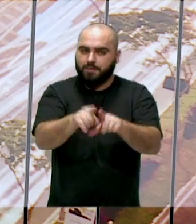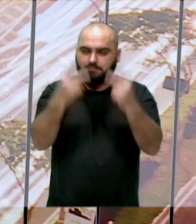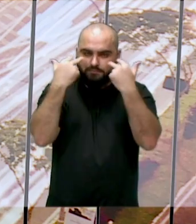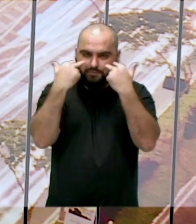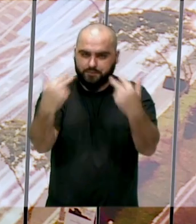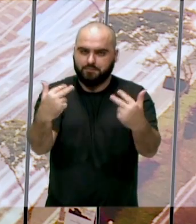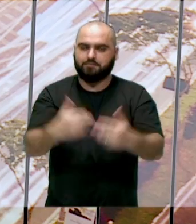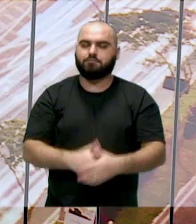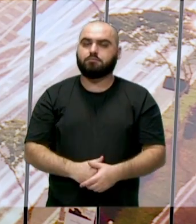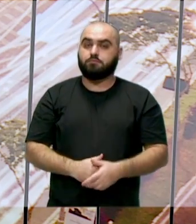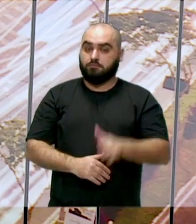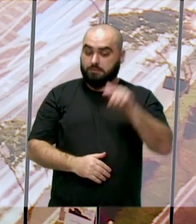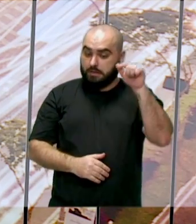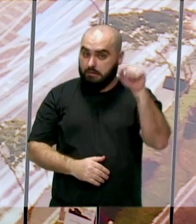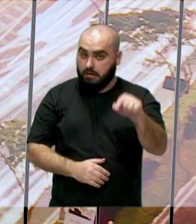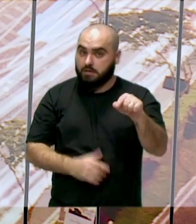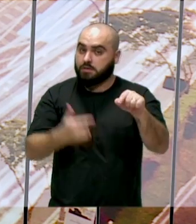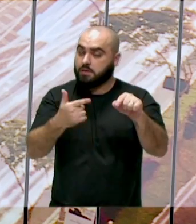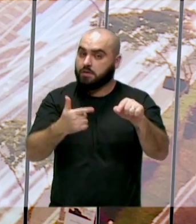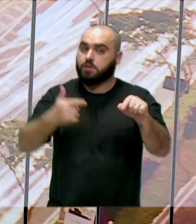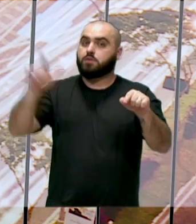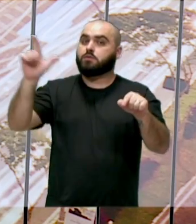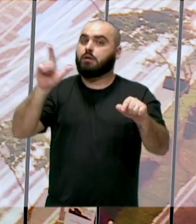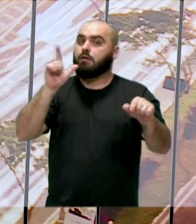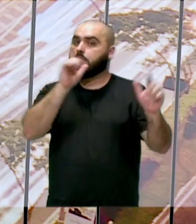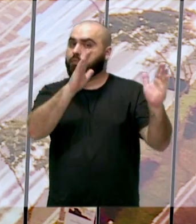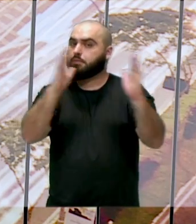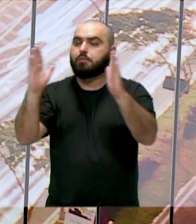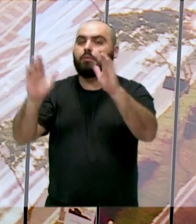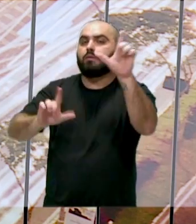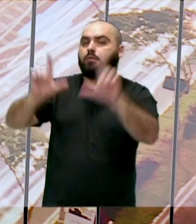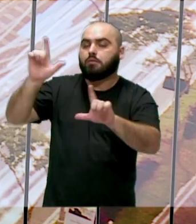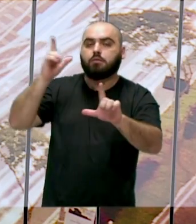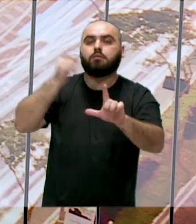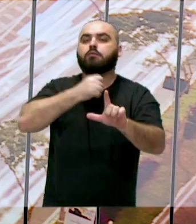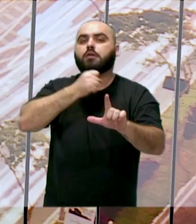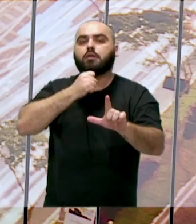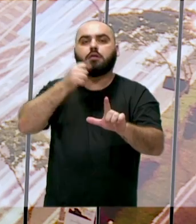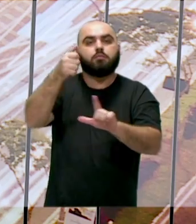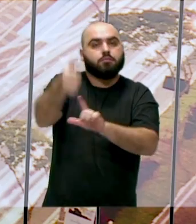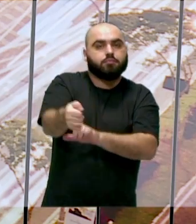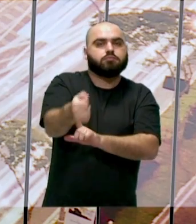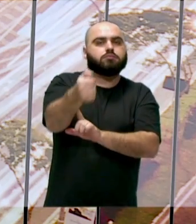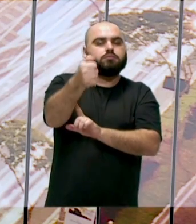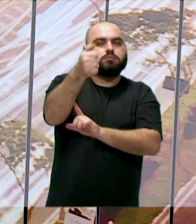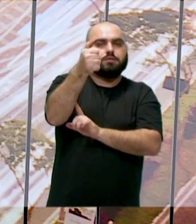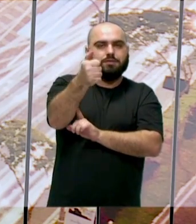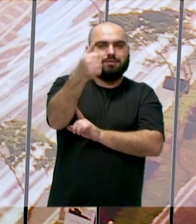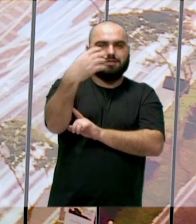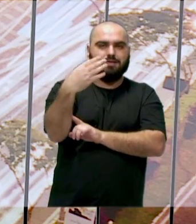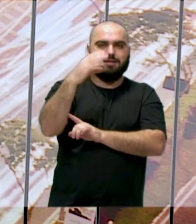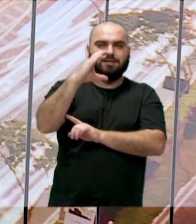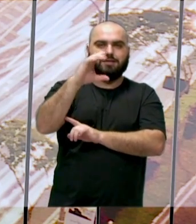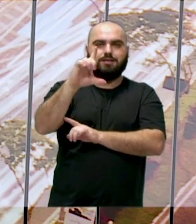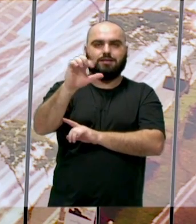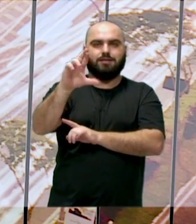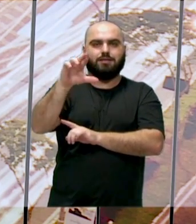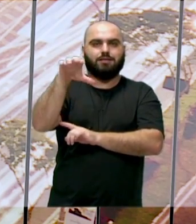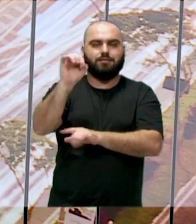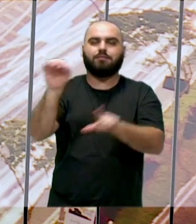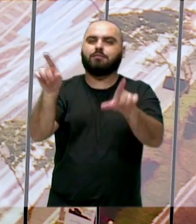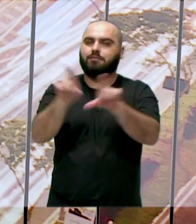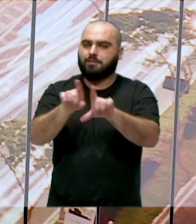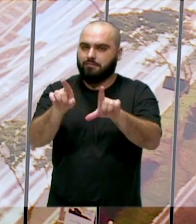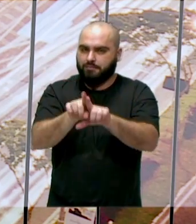acompanhou. Lembrando que esta e outras entrevistas estão disponíveis no canal da Câmara de Vereadores de Itajaí no YouTube